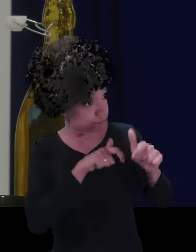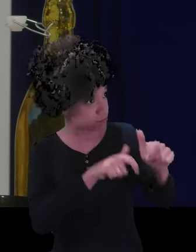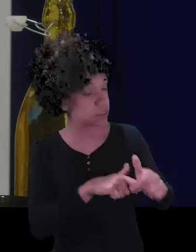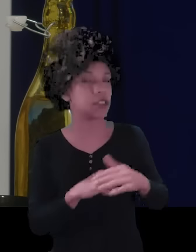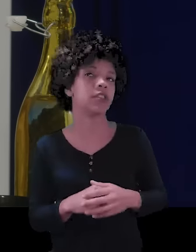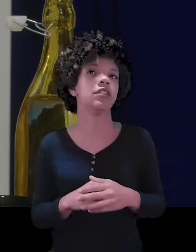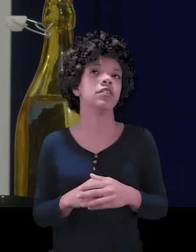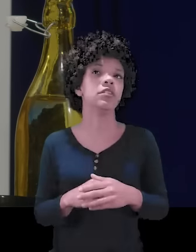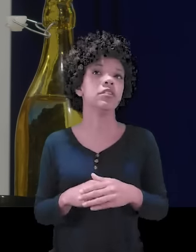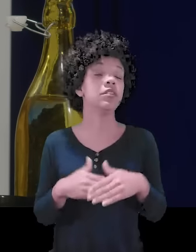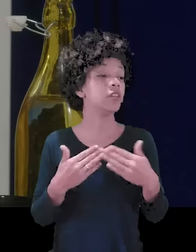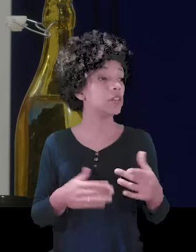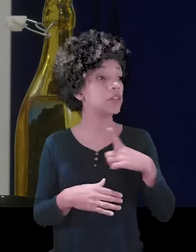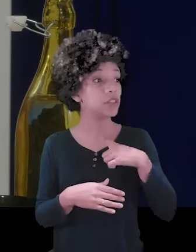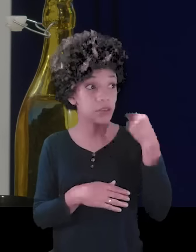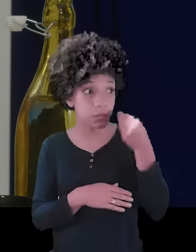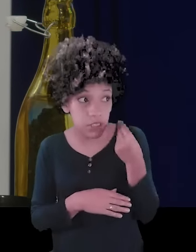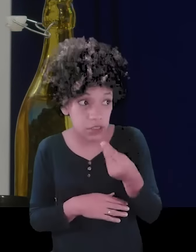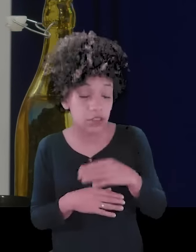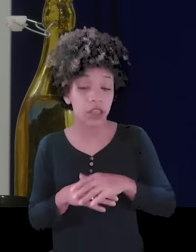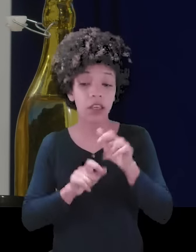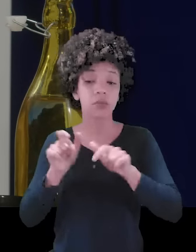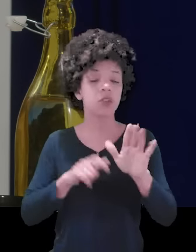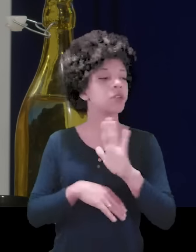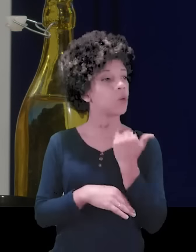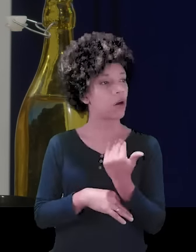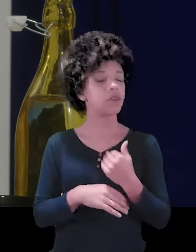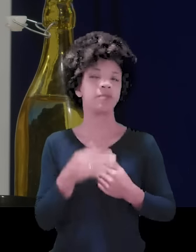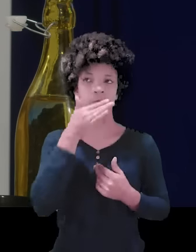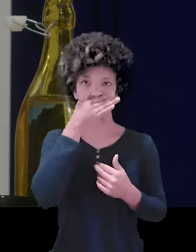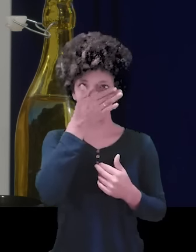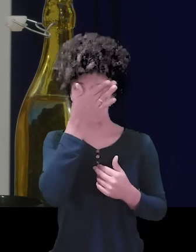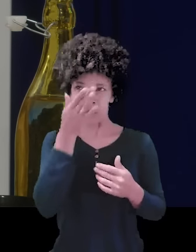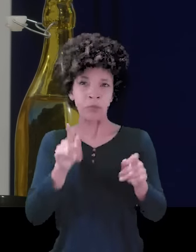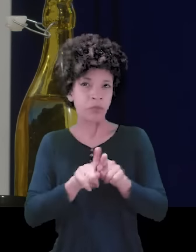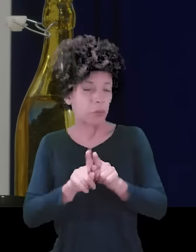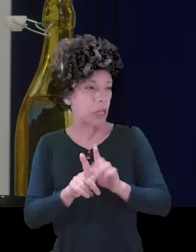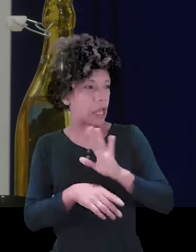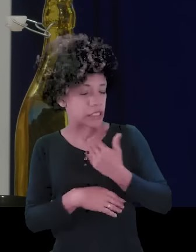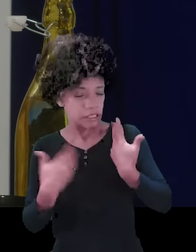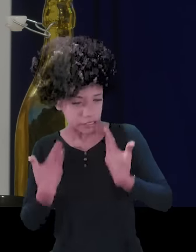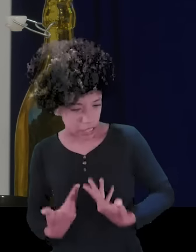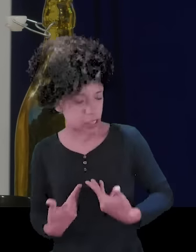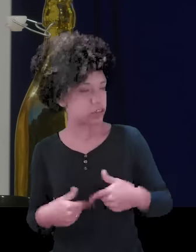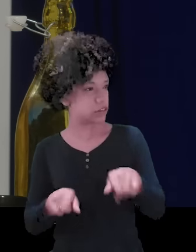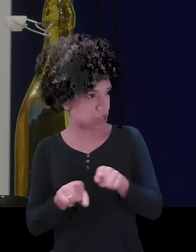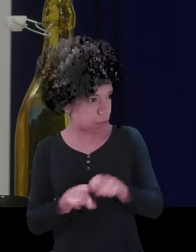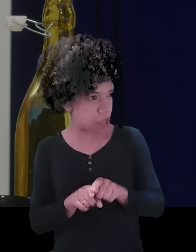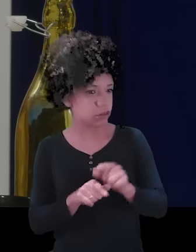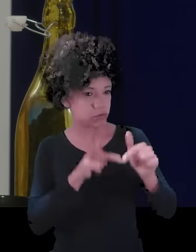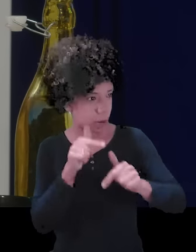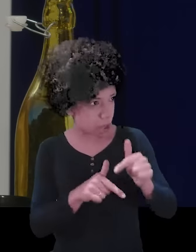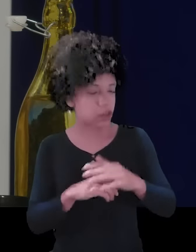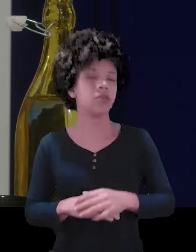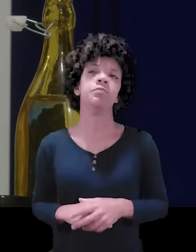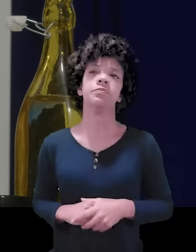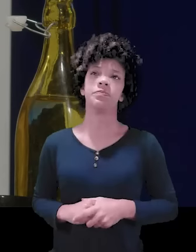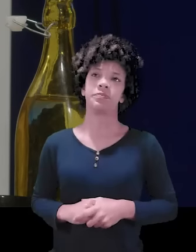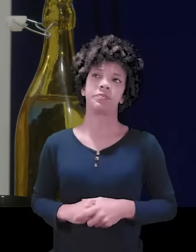aí Tem situações que as pessoas morrem é morrendo de cansaço noção de acidente de trabalho